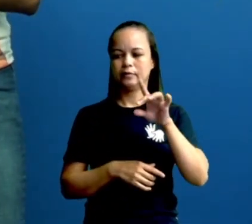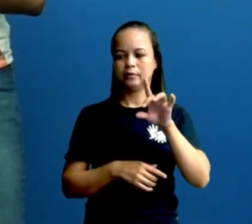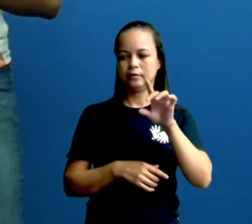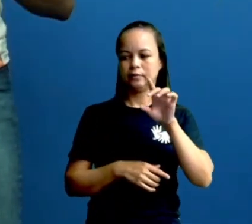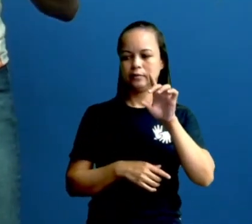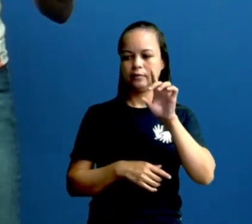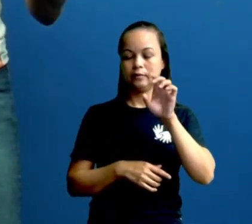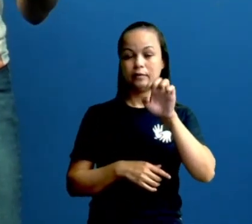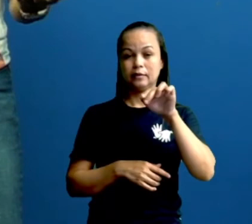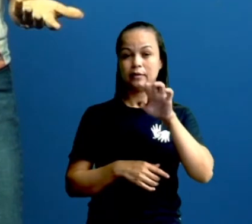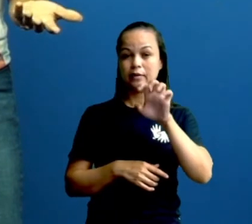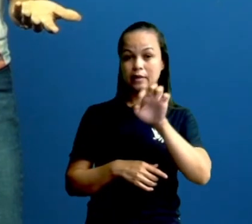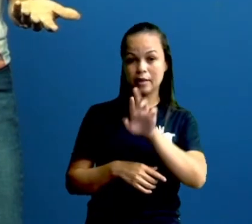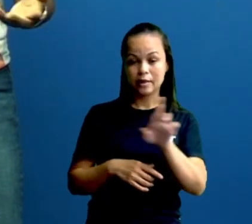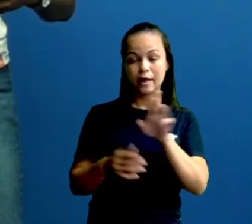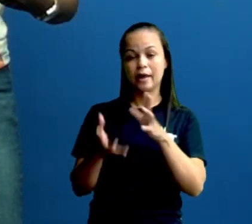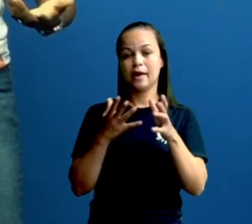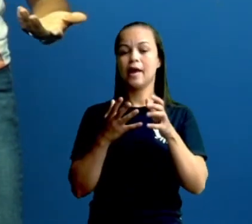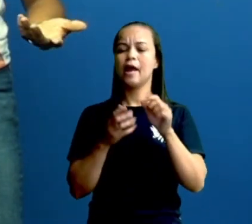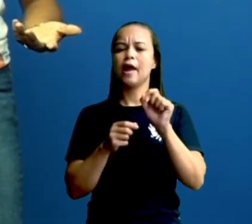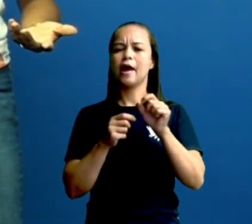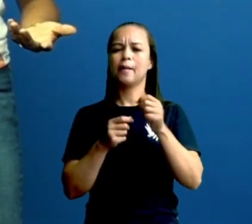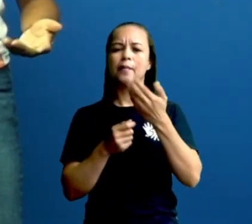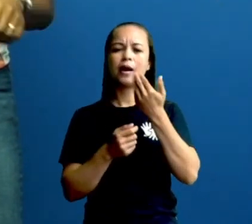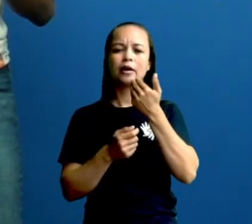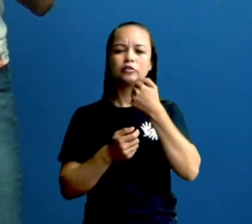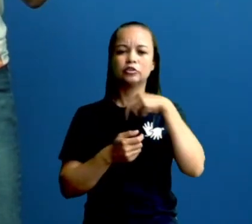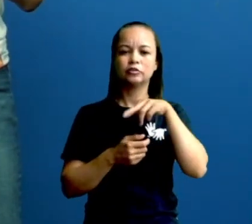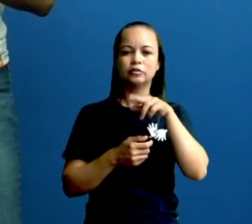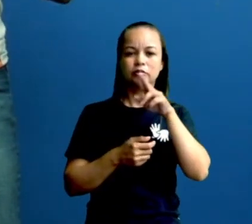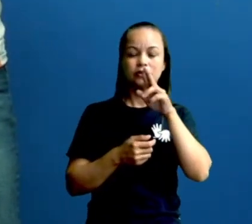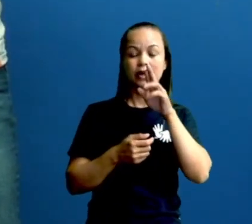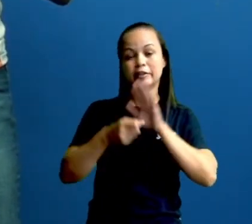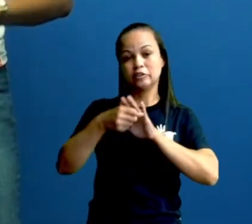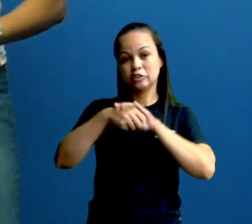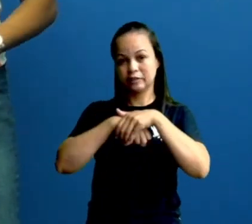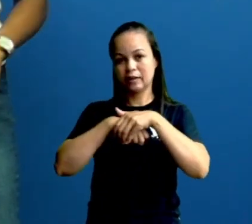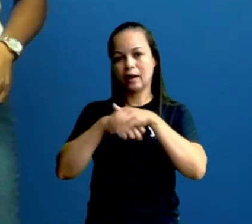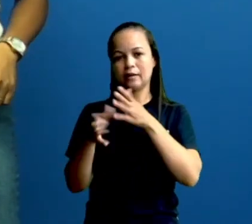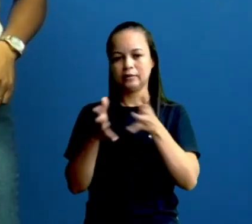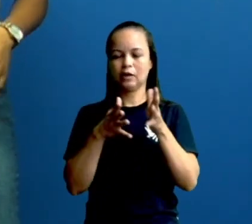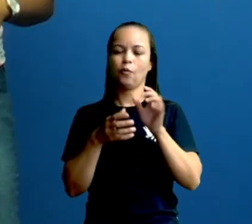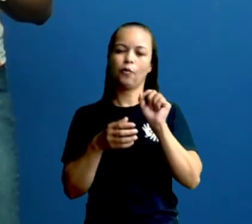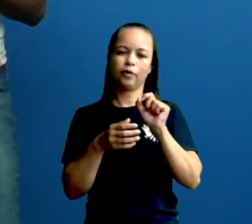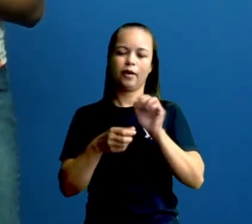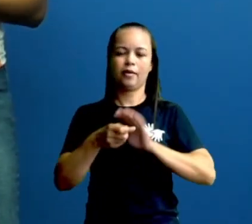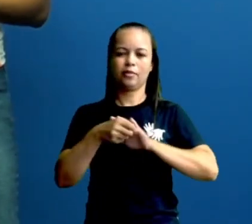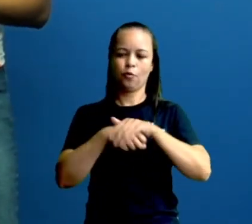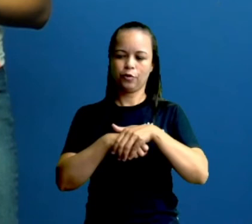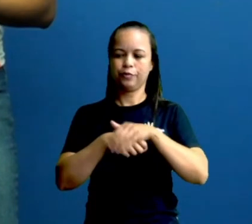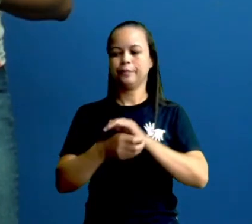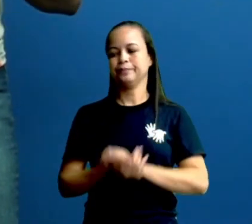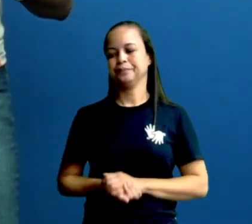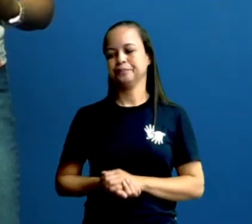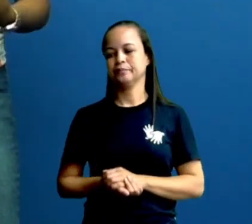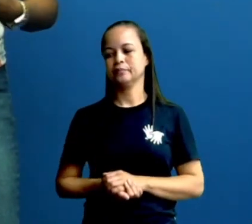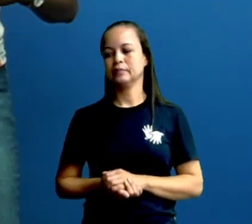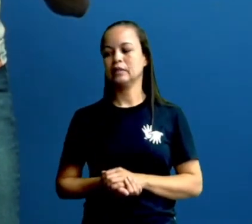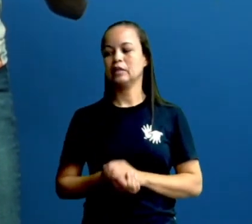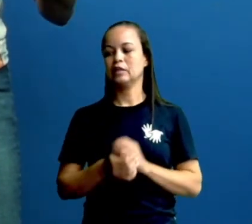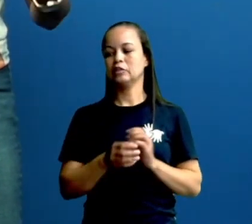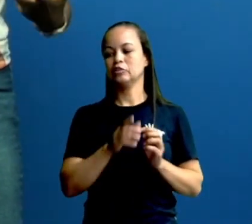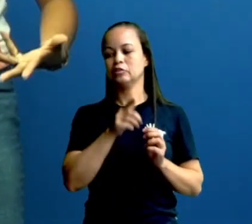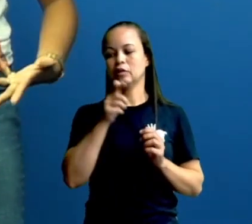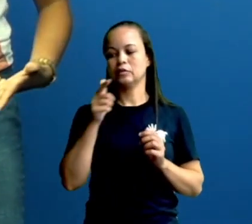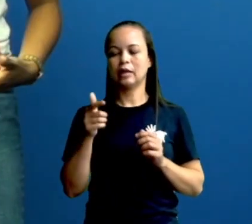for dinner quer dizer o que para o jantar? O que temos para o jantar? Então, letra C, acontece à noite. Já do lado, gente, isso